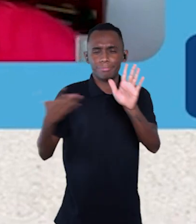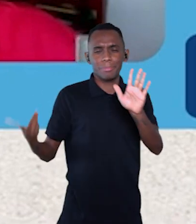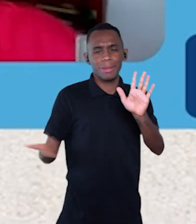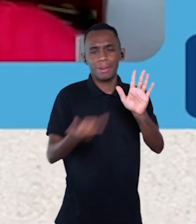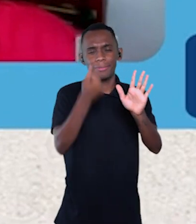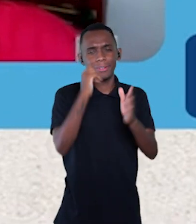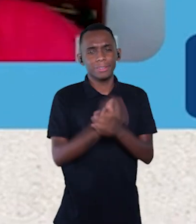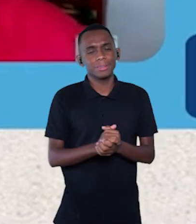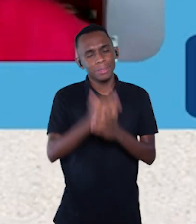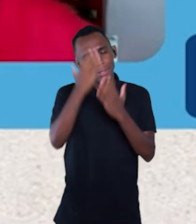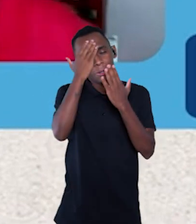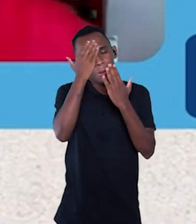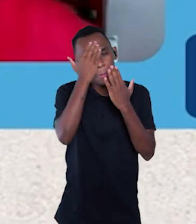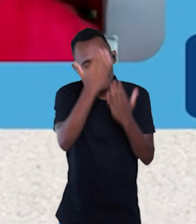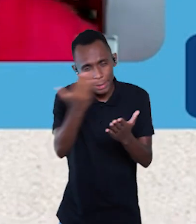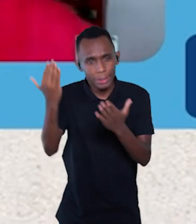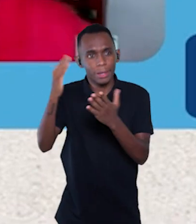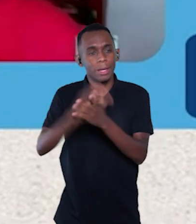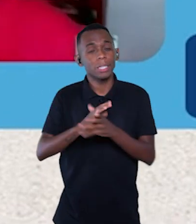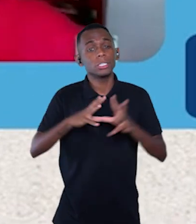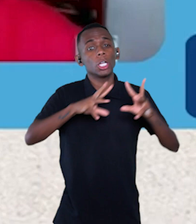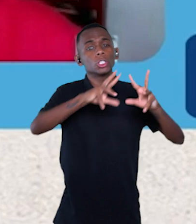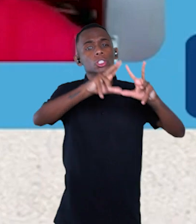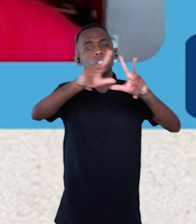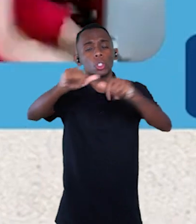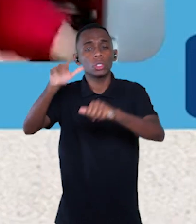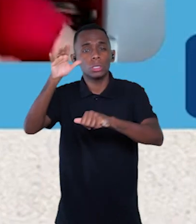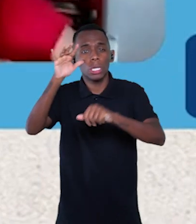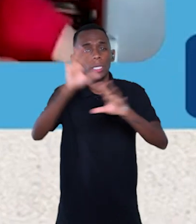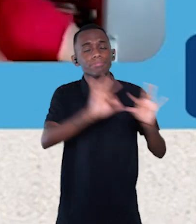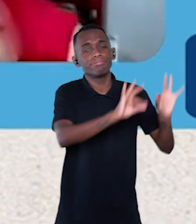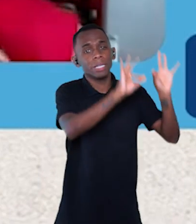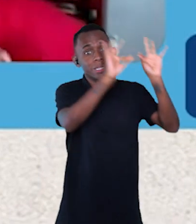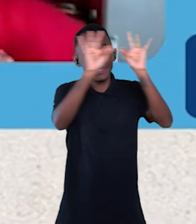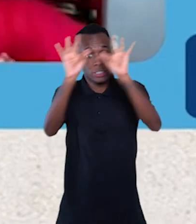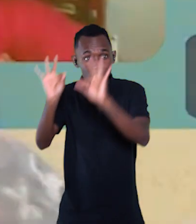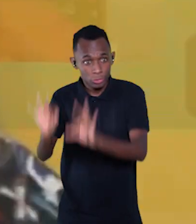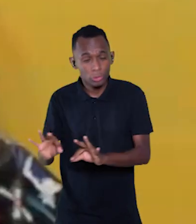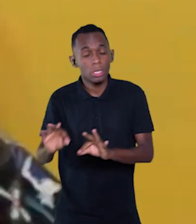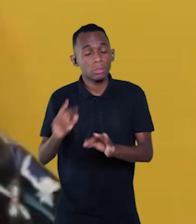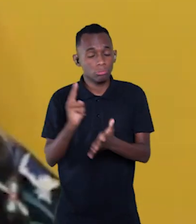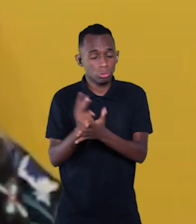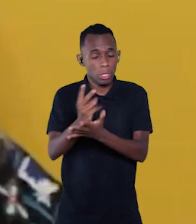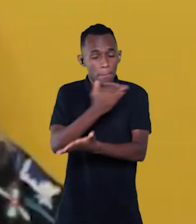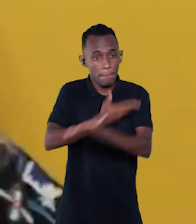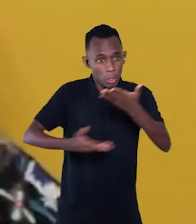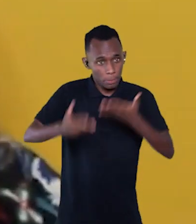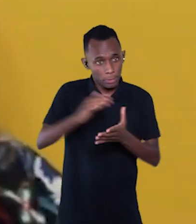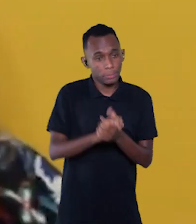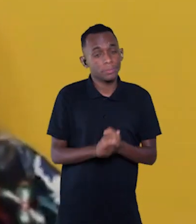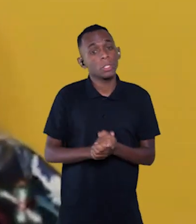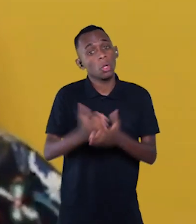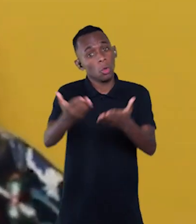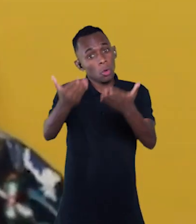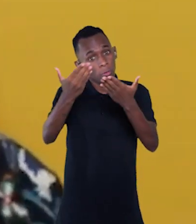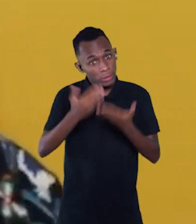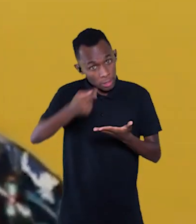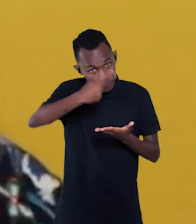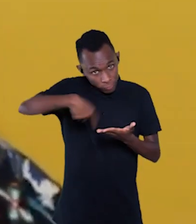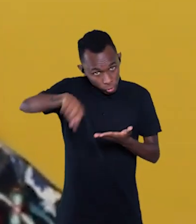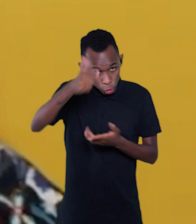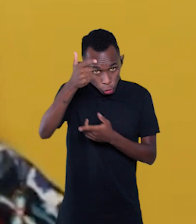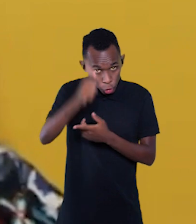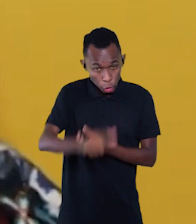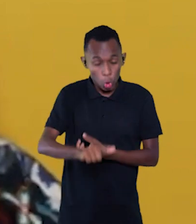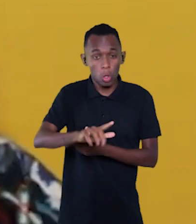porta-voz maravilhosa. Obrigada, gente. Obrigada a vocês que estiveram conosco aqui no Sempre um Papo. Eu volto a